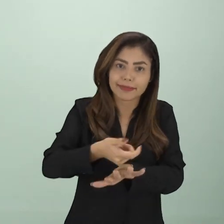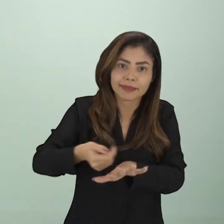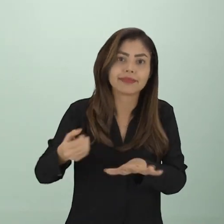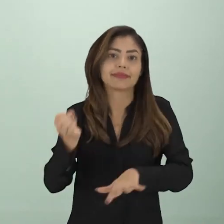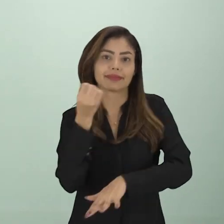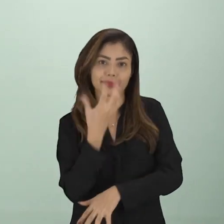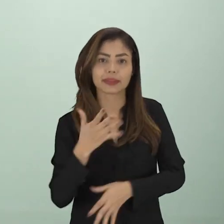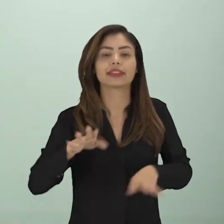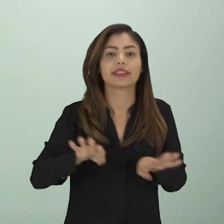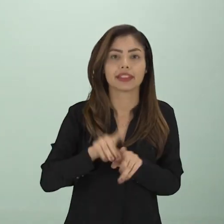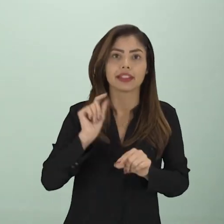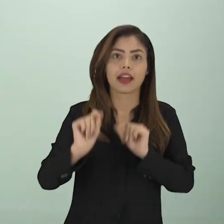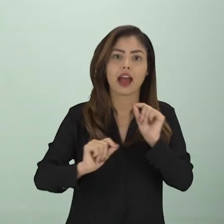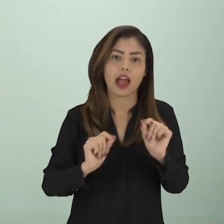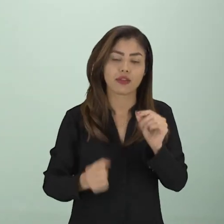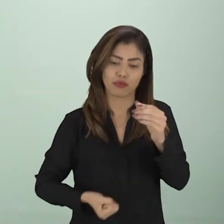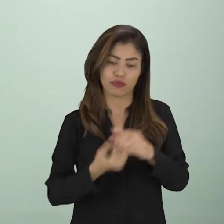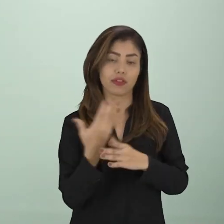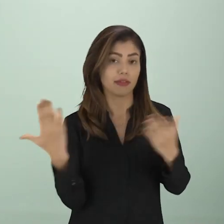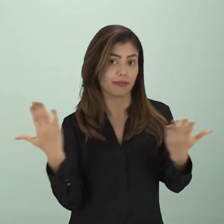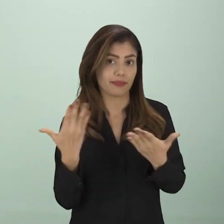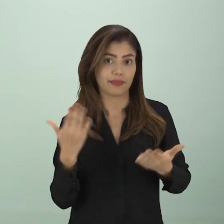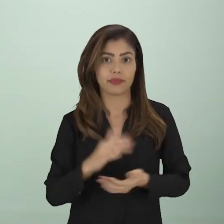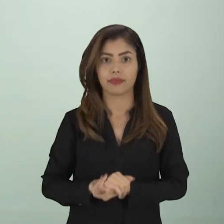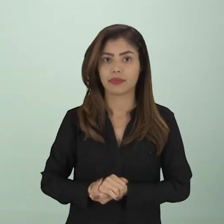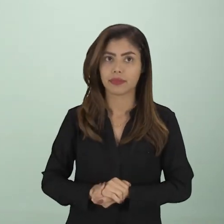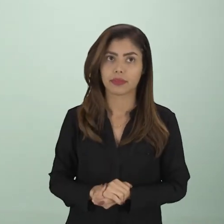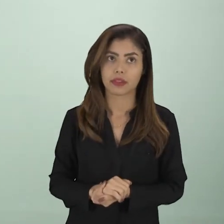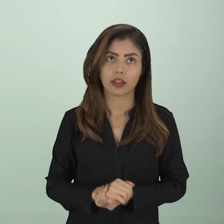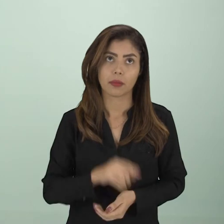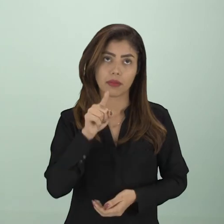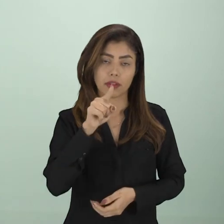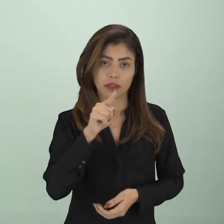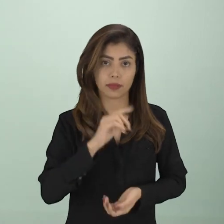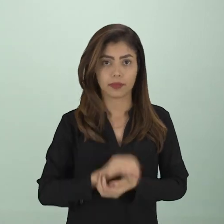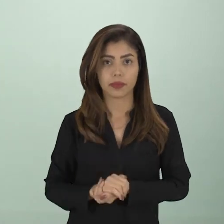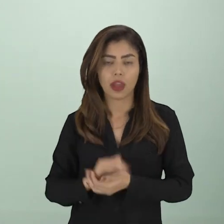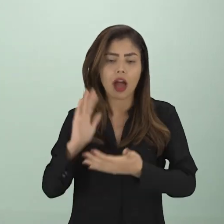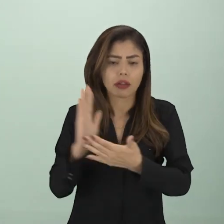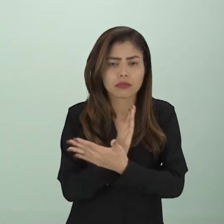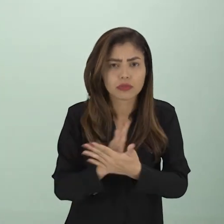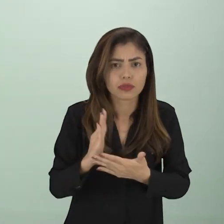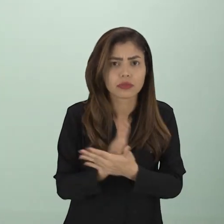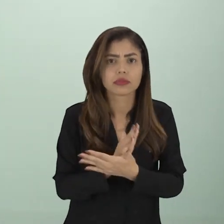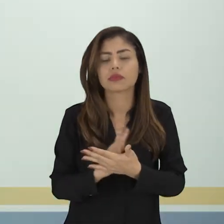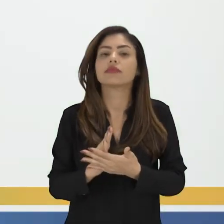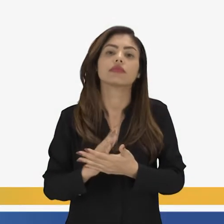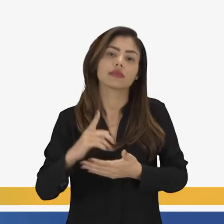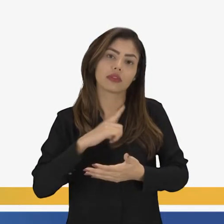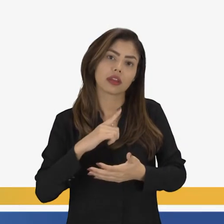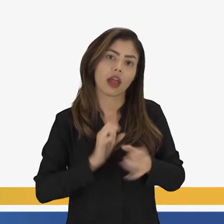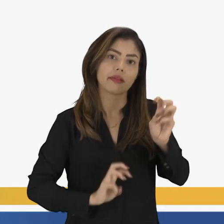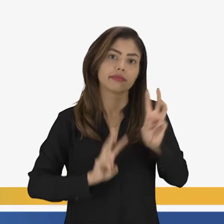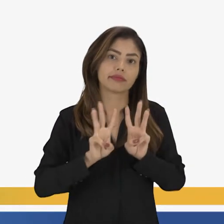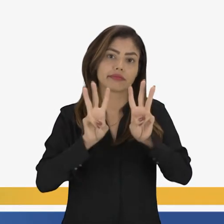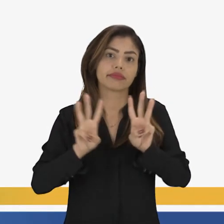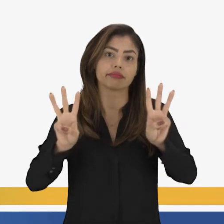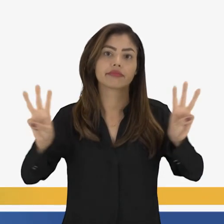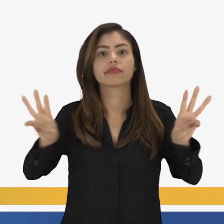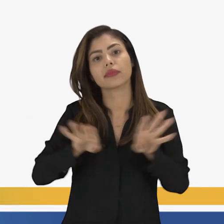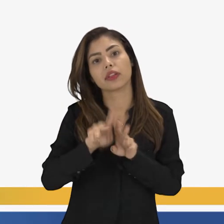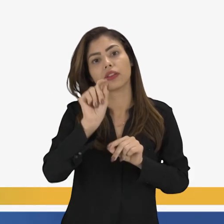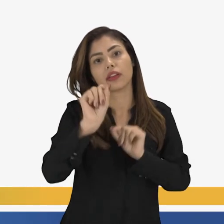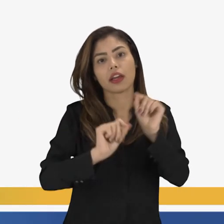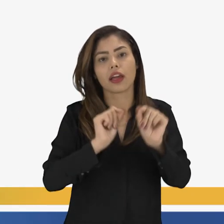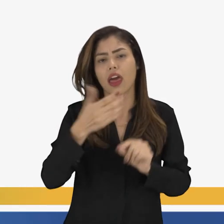está criando atualmente. E aí, gente, eu deixo para vocês aqui algumas sugestões de acesso, tá?